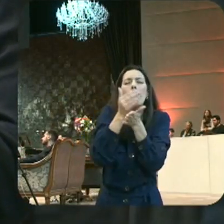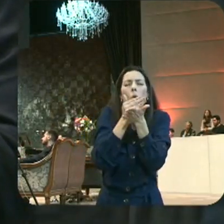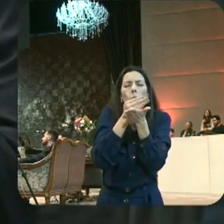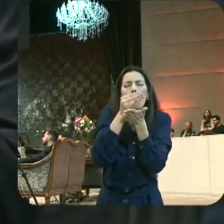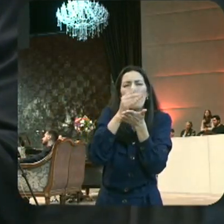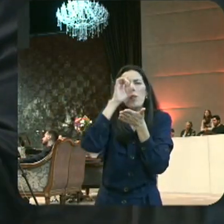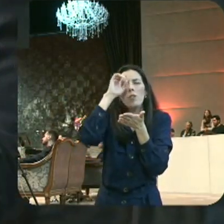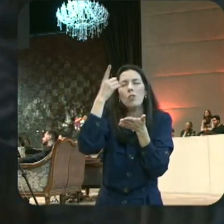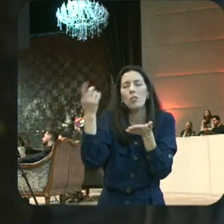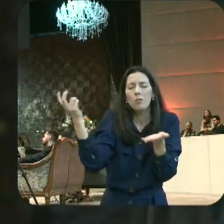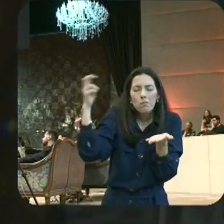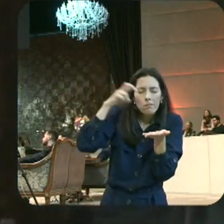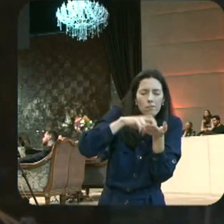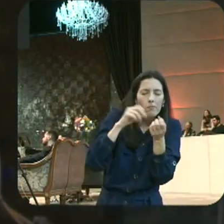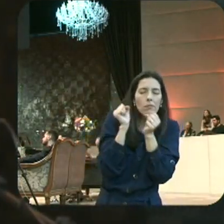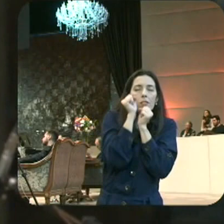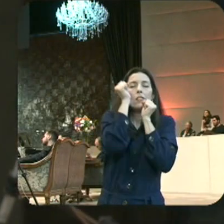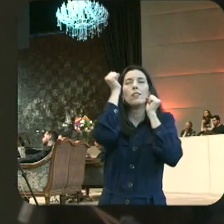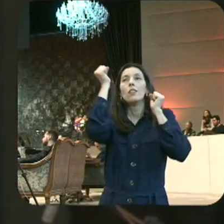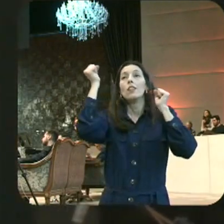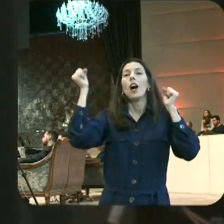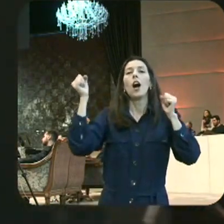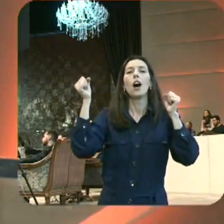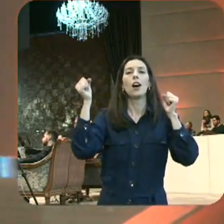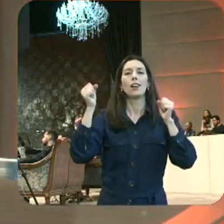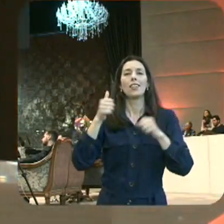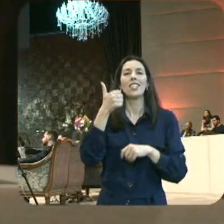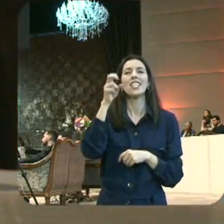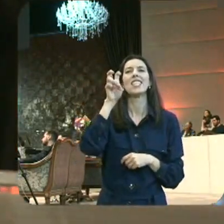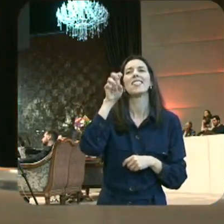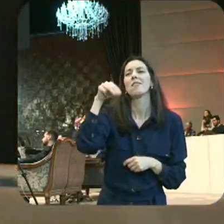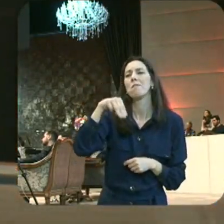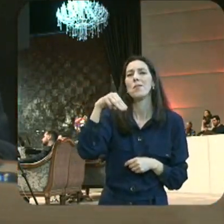vou abençoar a tua vida. Olha,